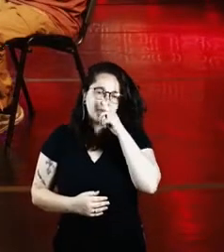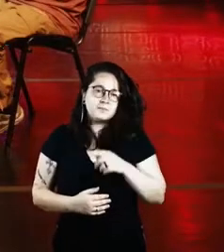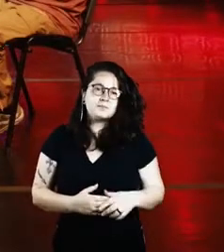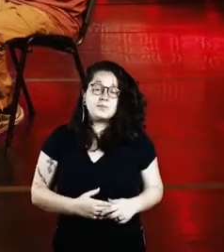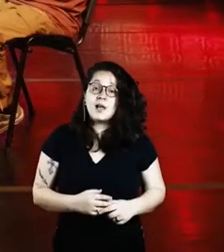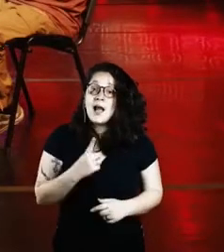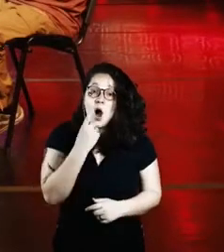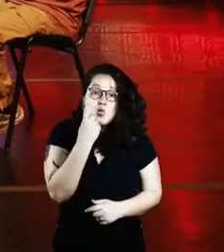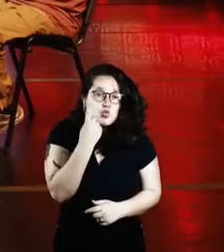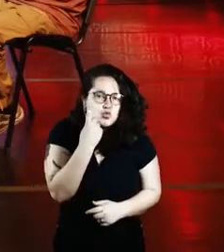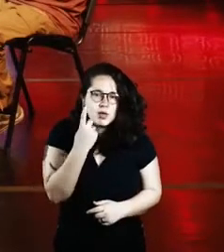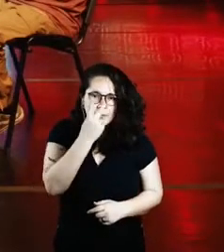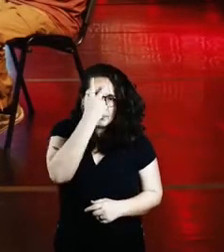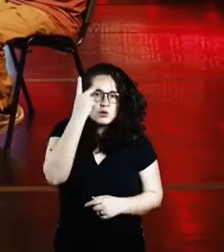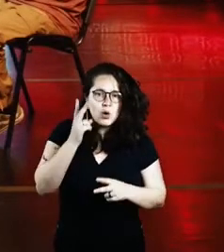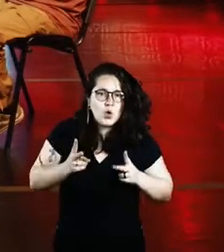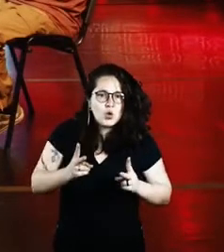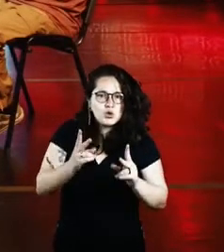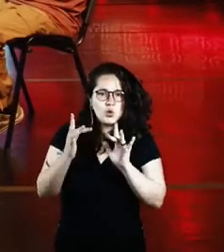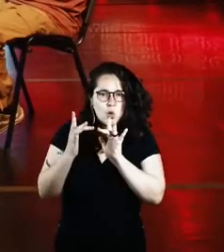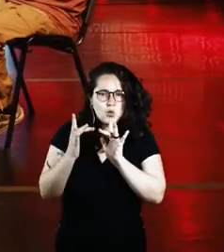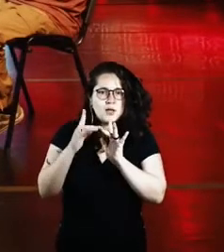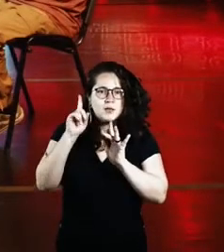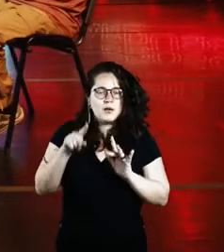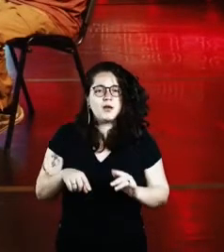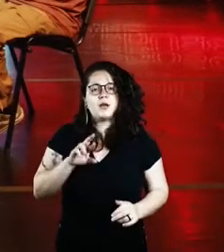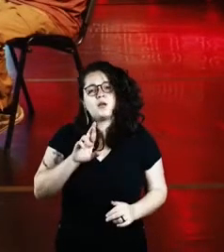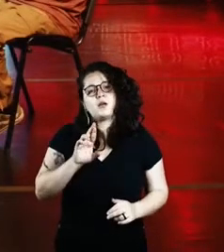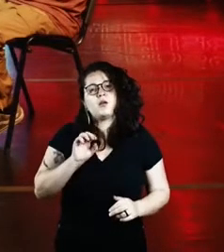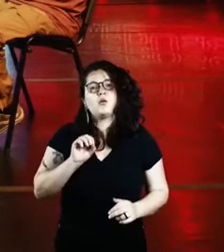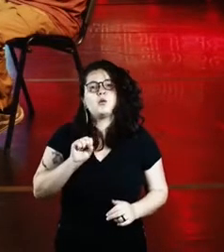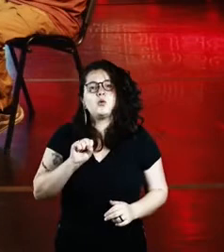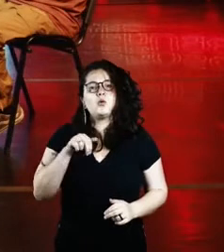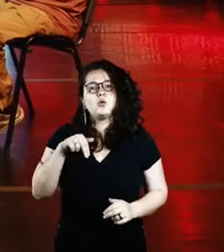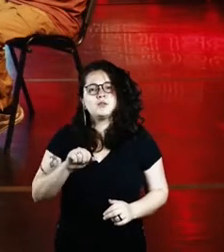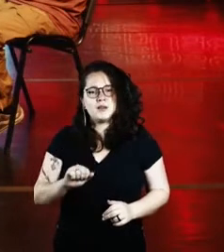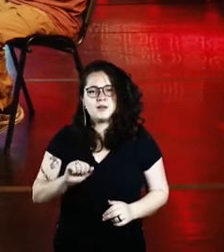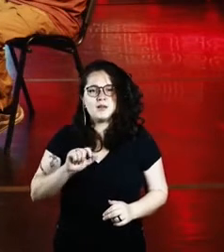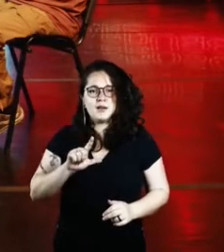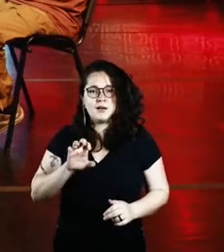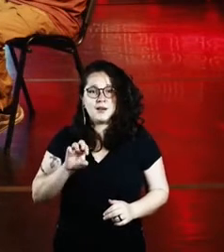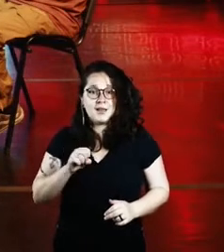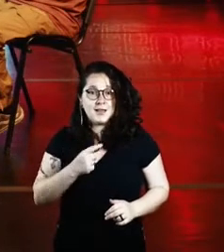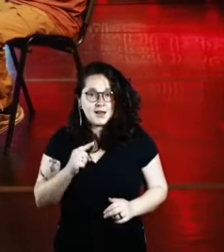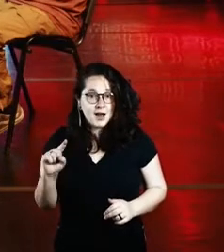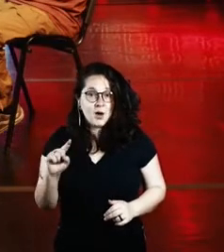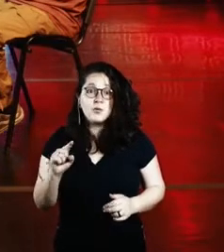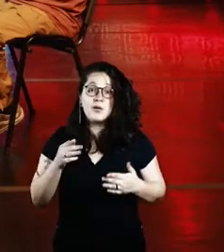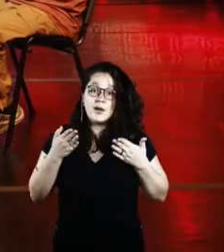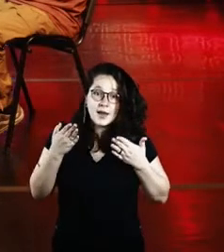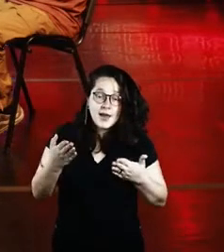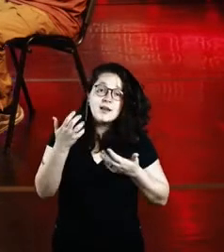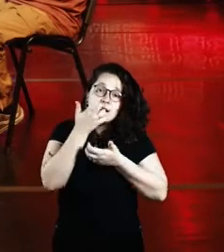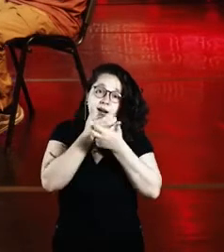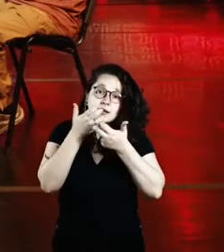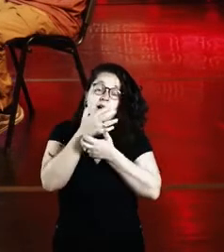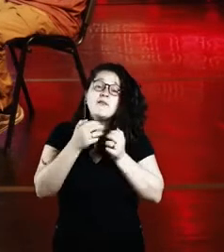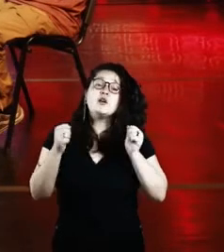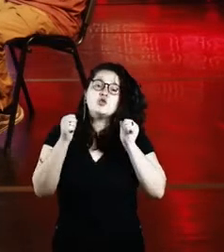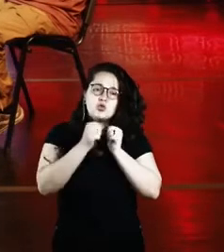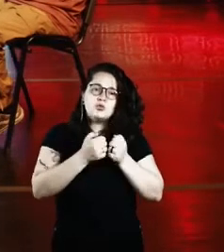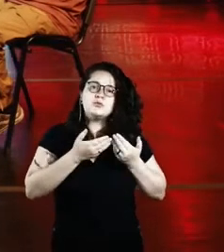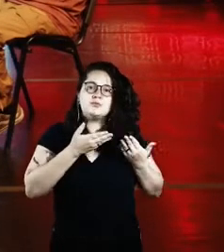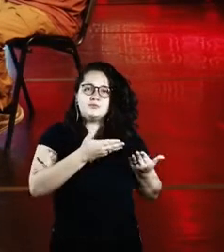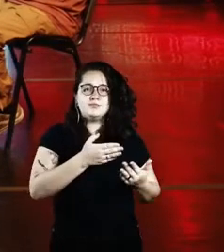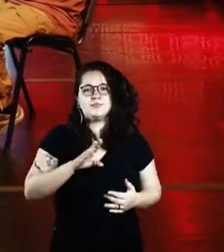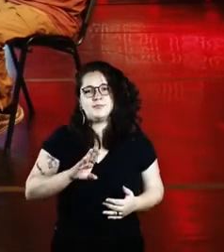que eu tenho contato é a Rosana, a Leão, não sei se você lembra da Leão. Você não chegou a conhecer a Leão. A Leão era a mina que cantava junto com o Blau. Com o Blau,